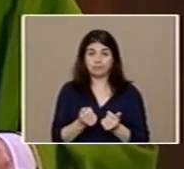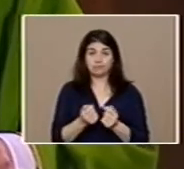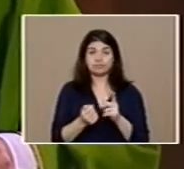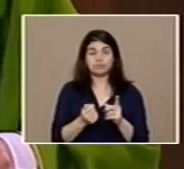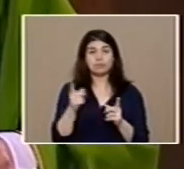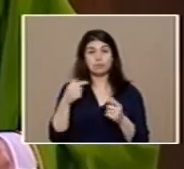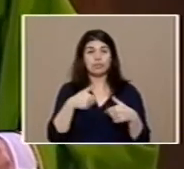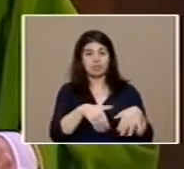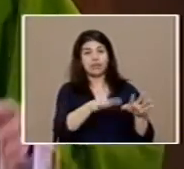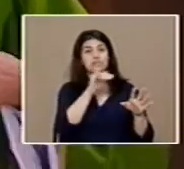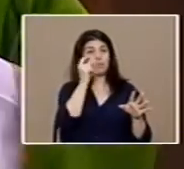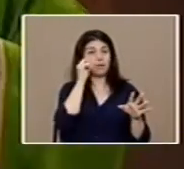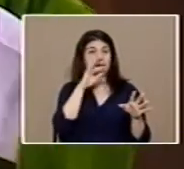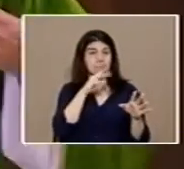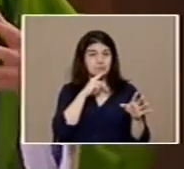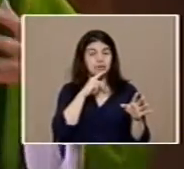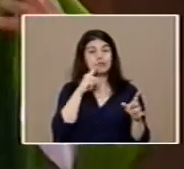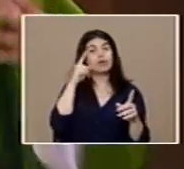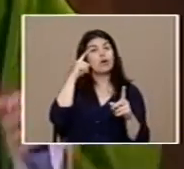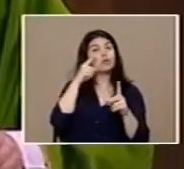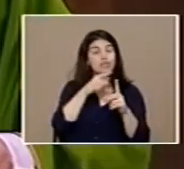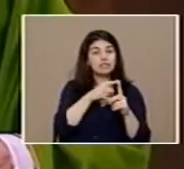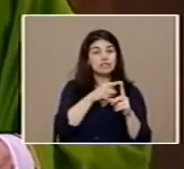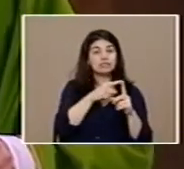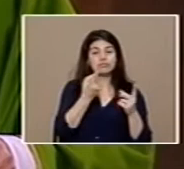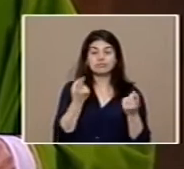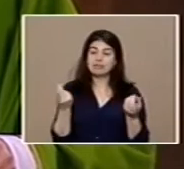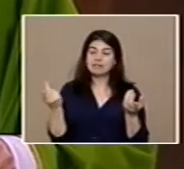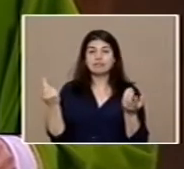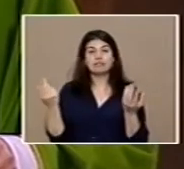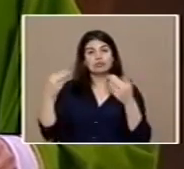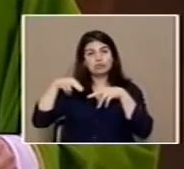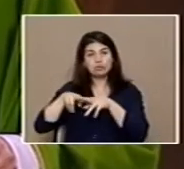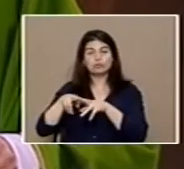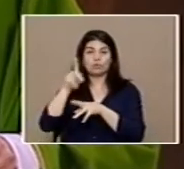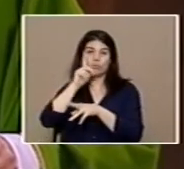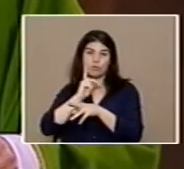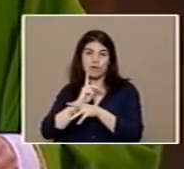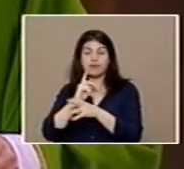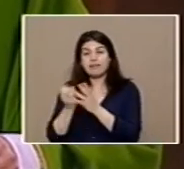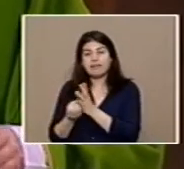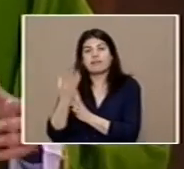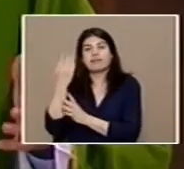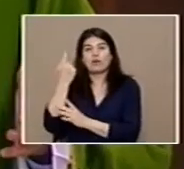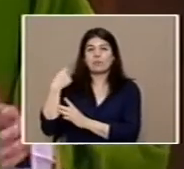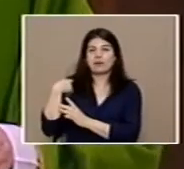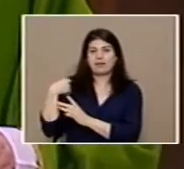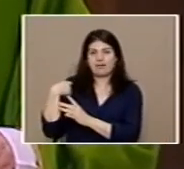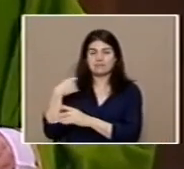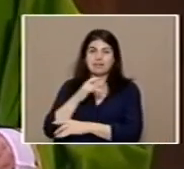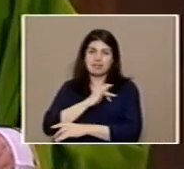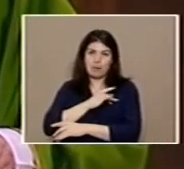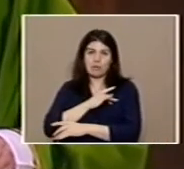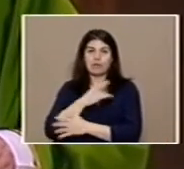espera vais lá vai criar um lar de amor também na sua casa Ah e por fim para se unir a